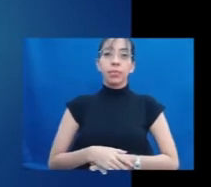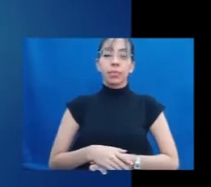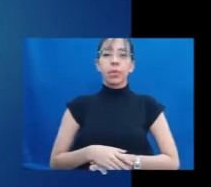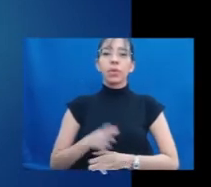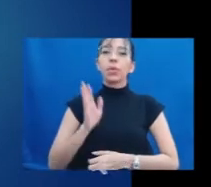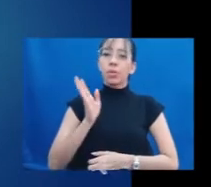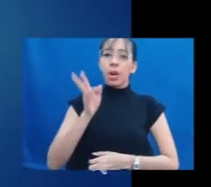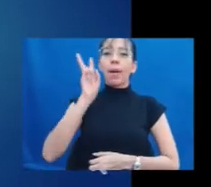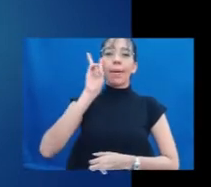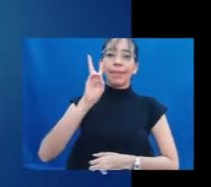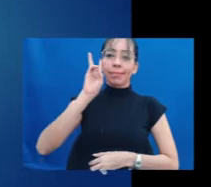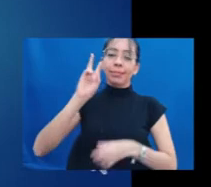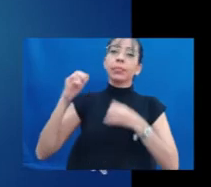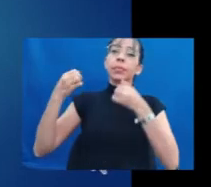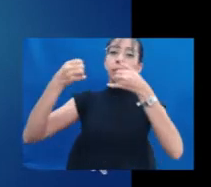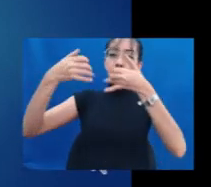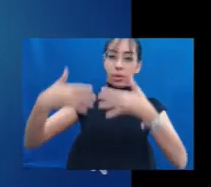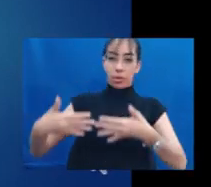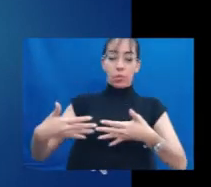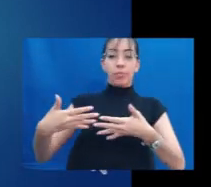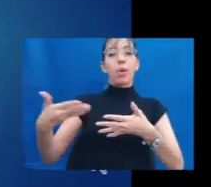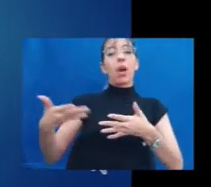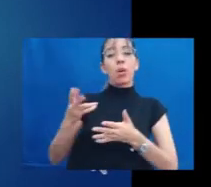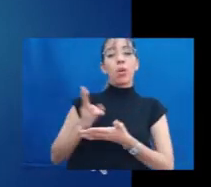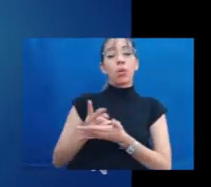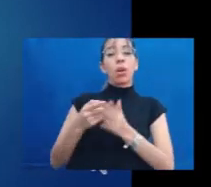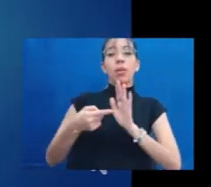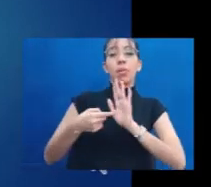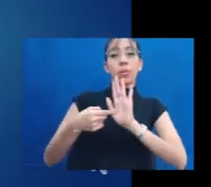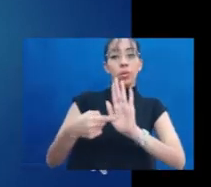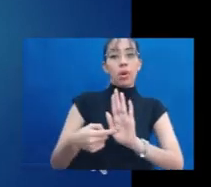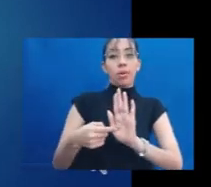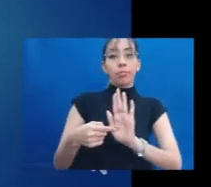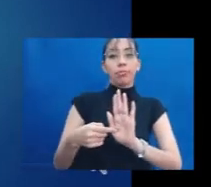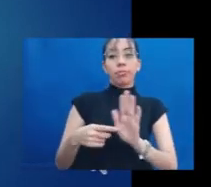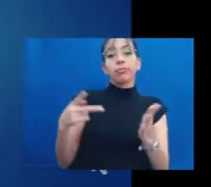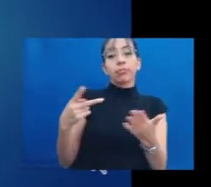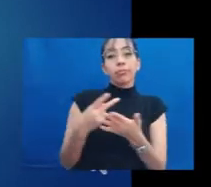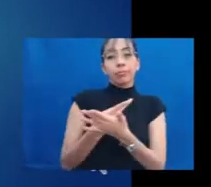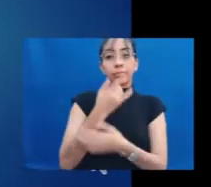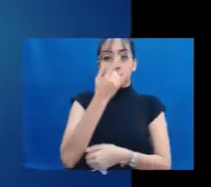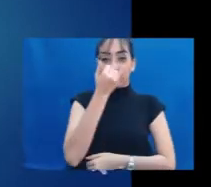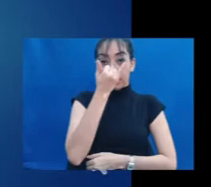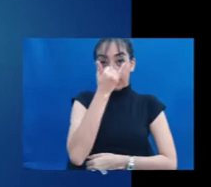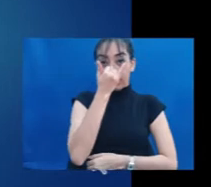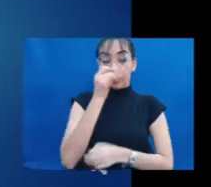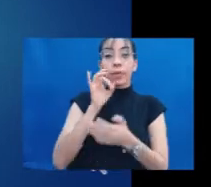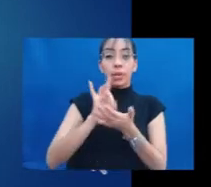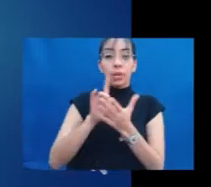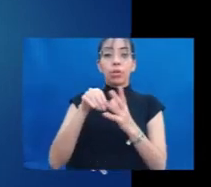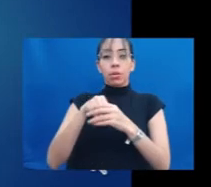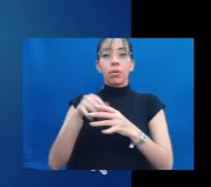Como nós vimos na primeira parte, também serão apresentados mais casos reais de acidentes em laboratórios.